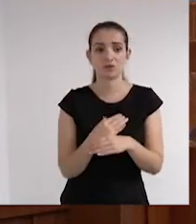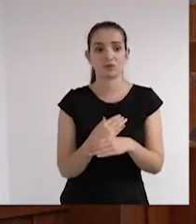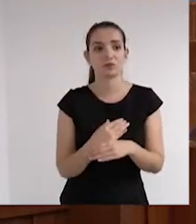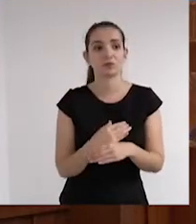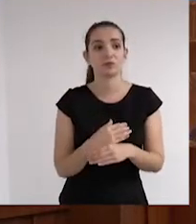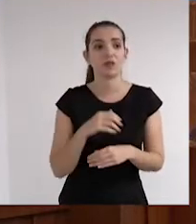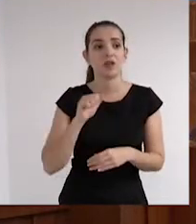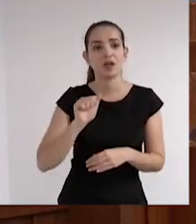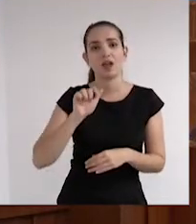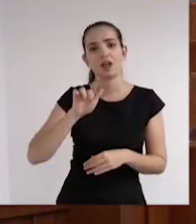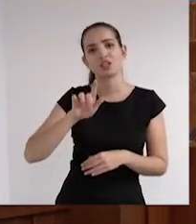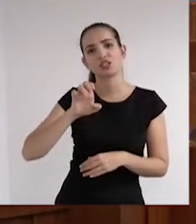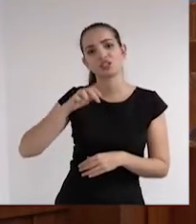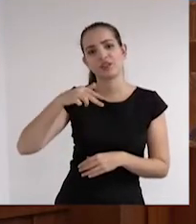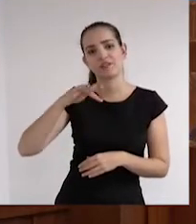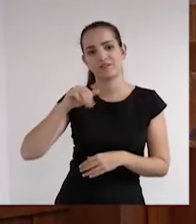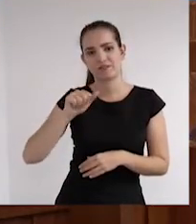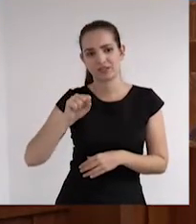nosso Estado.